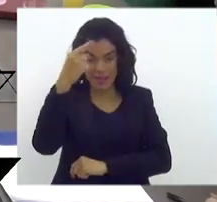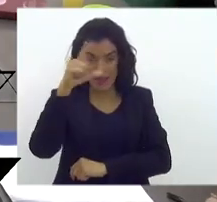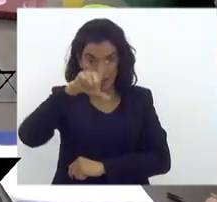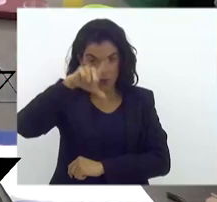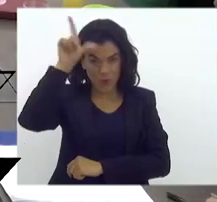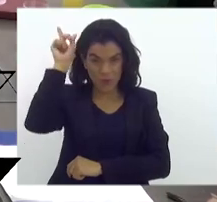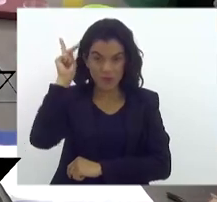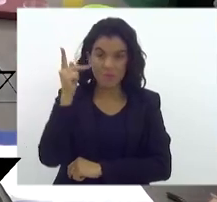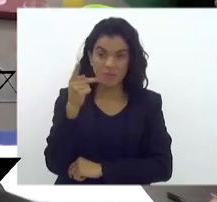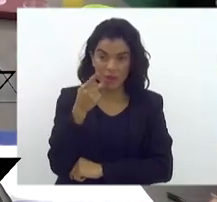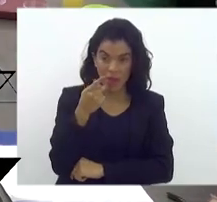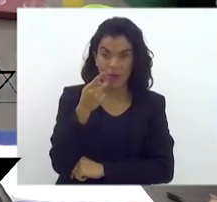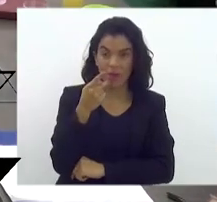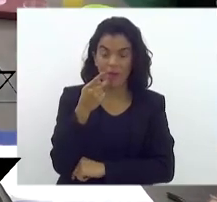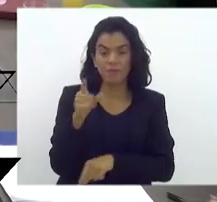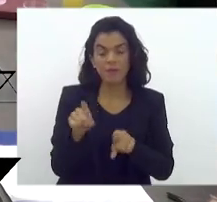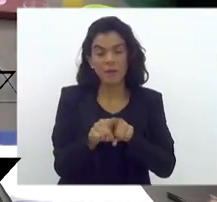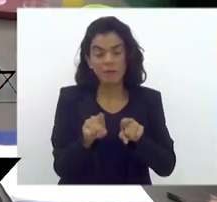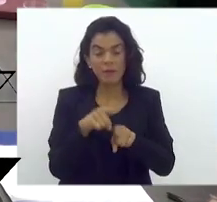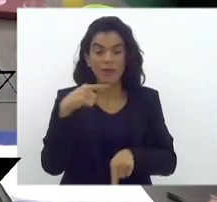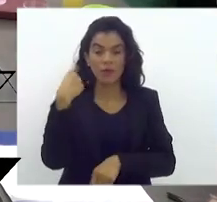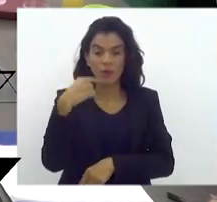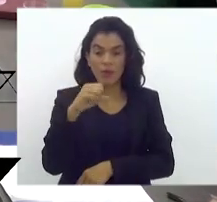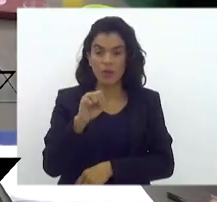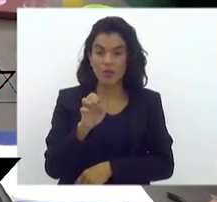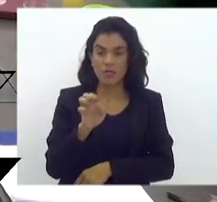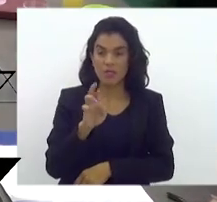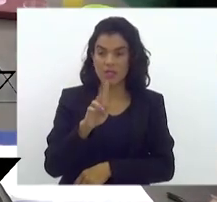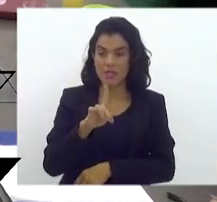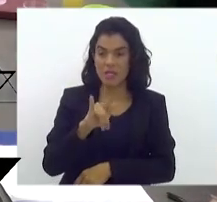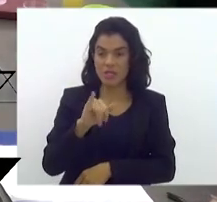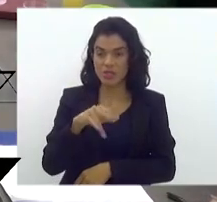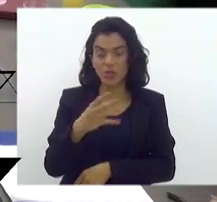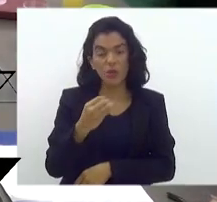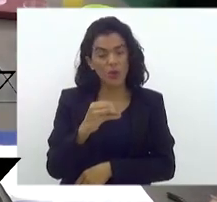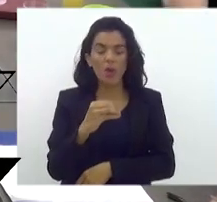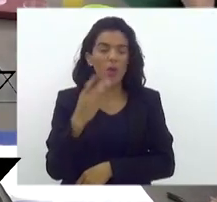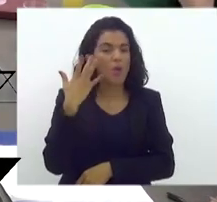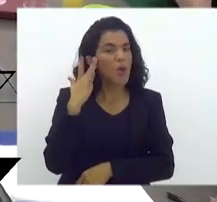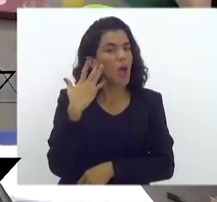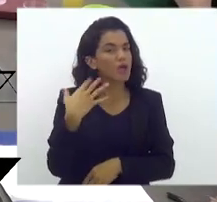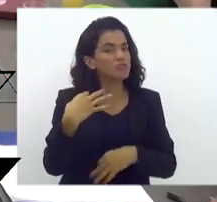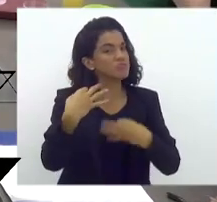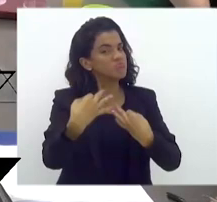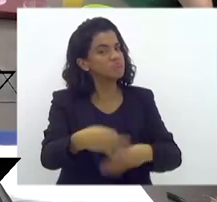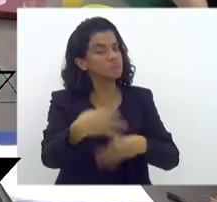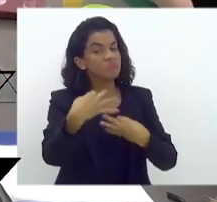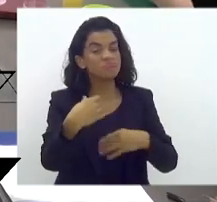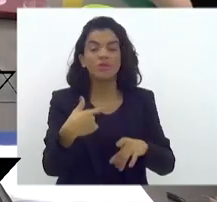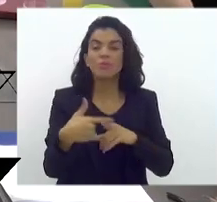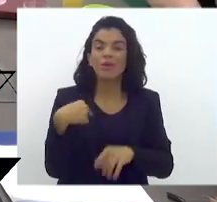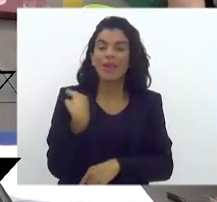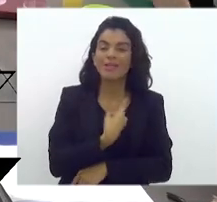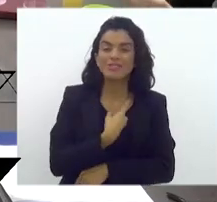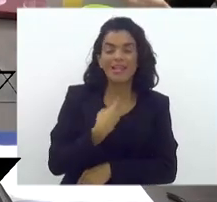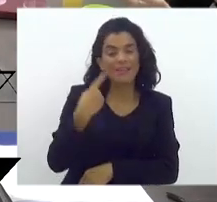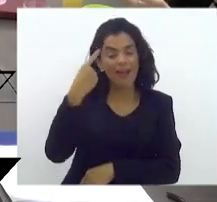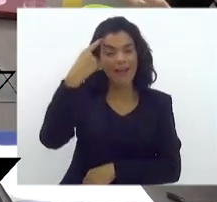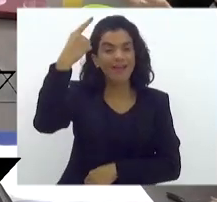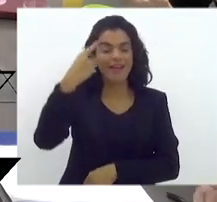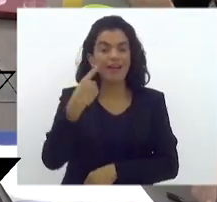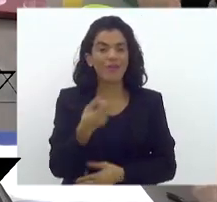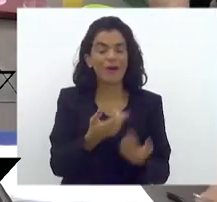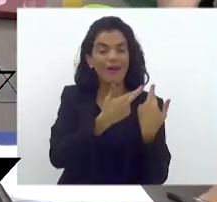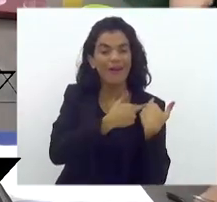pelo presidente e agora pelo doutor Serginho, eu acho que é pertinente. A gente está criando uma atribuição que já